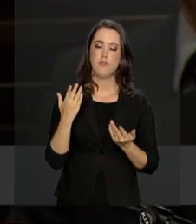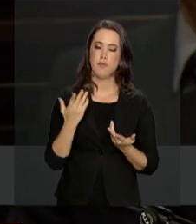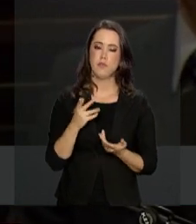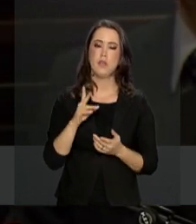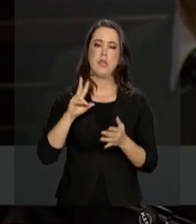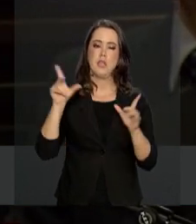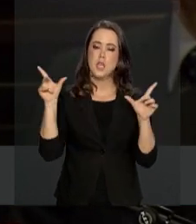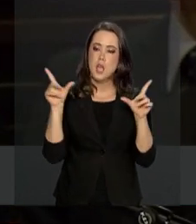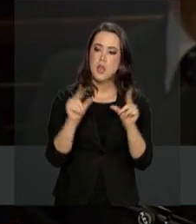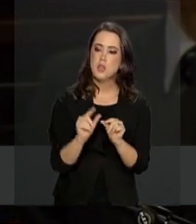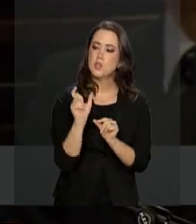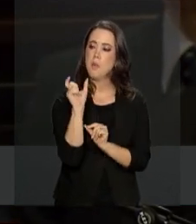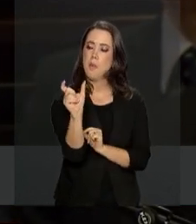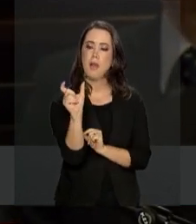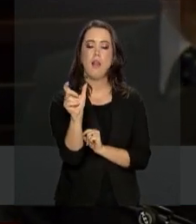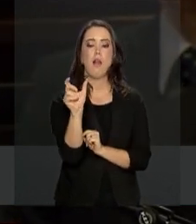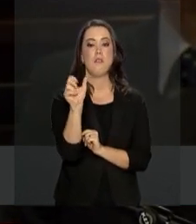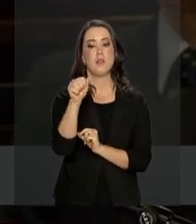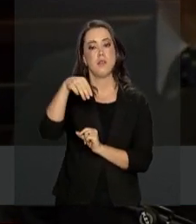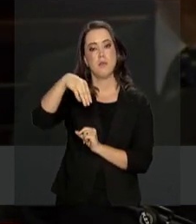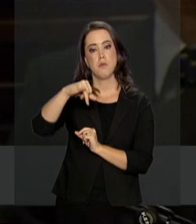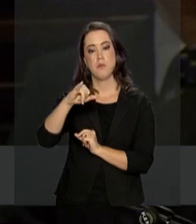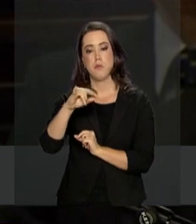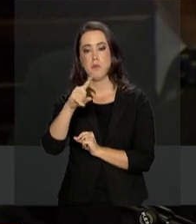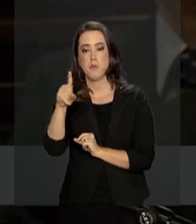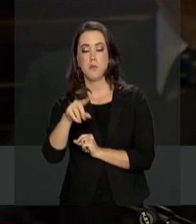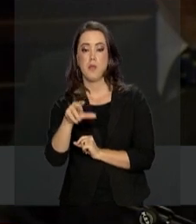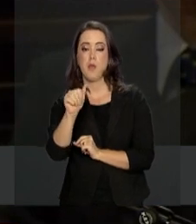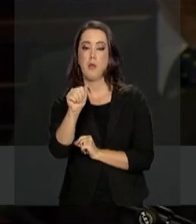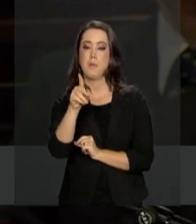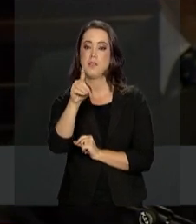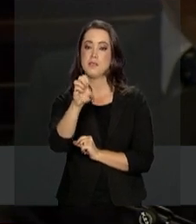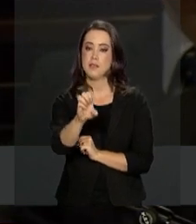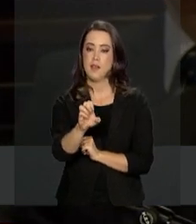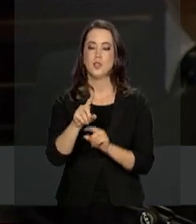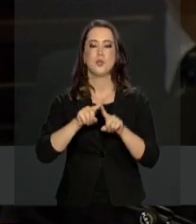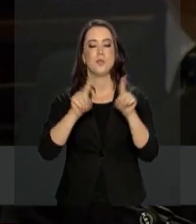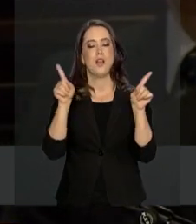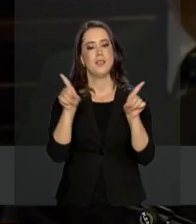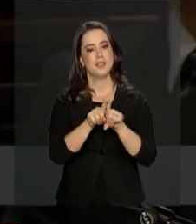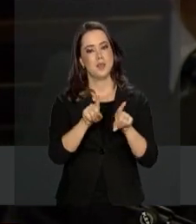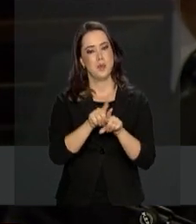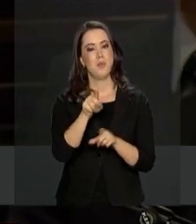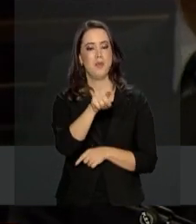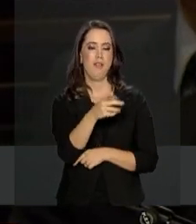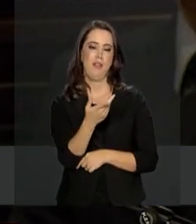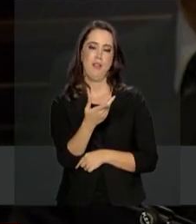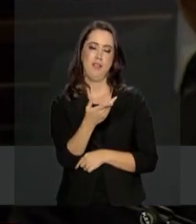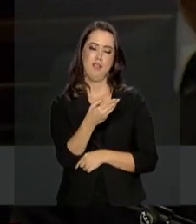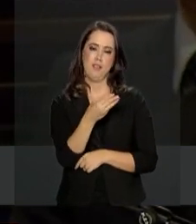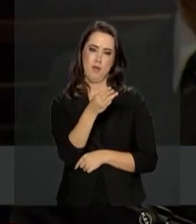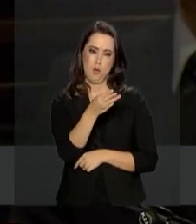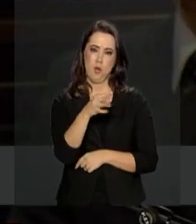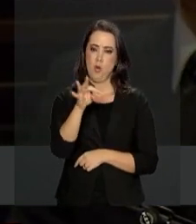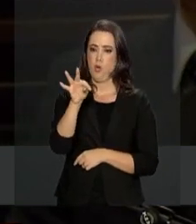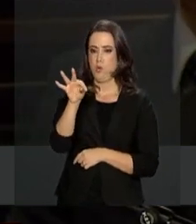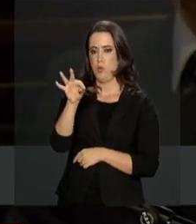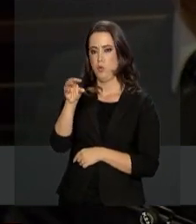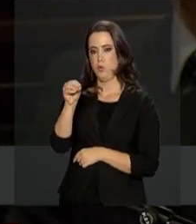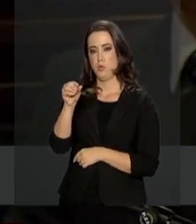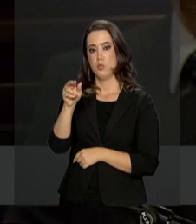com o vocábulo amizade por outro lado o doutor 4 jardim não preciso falar produtor quatro âncoras